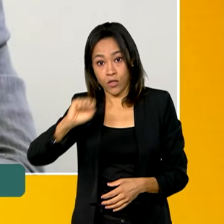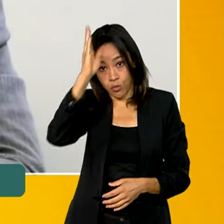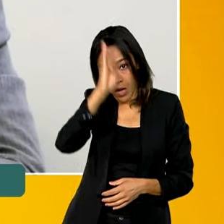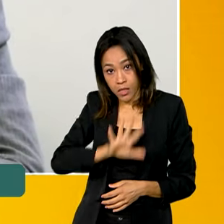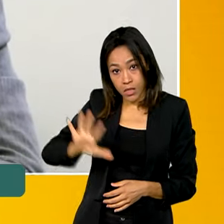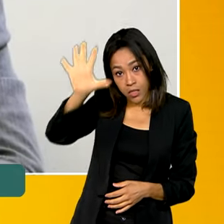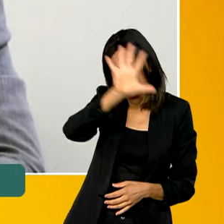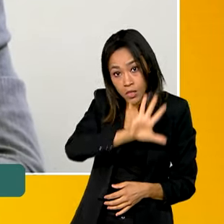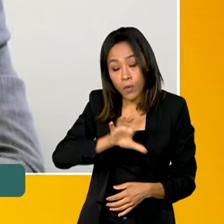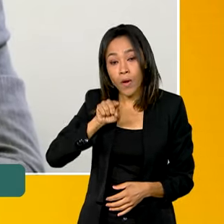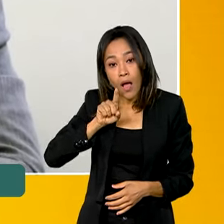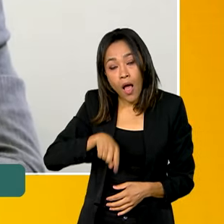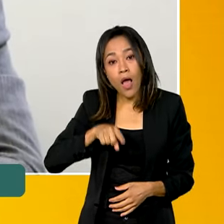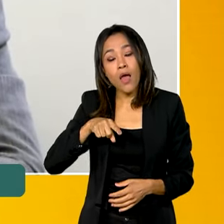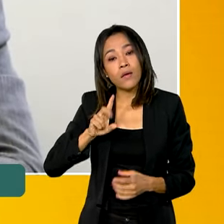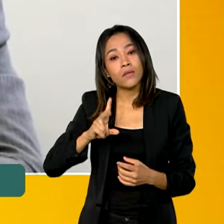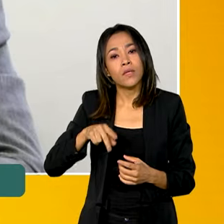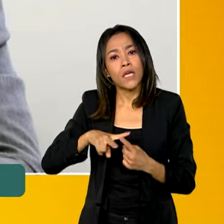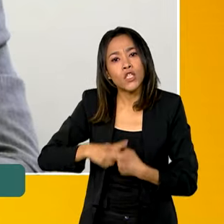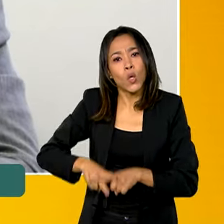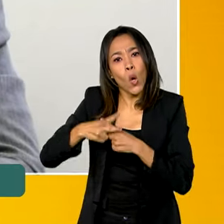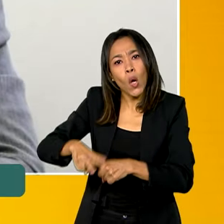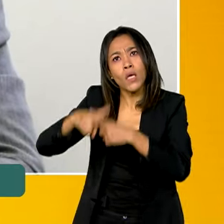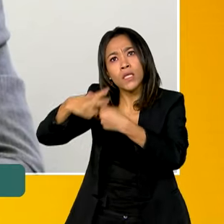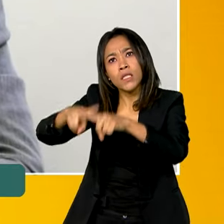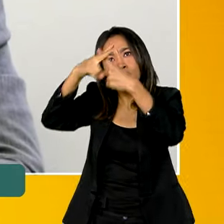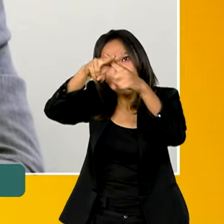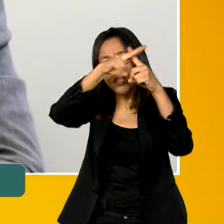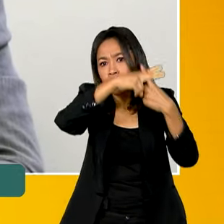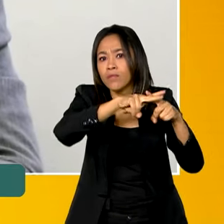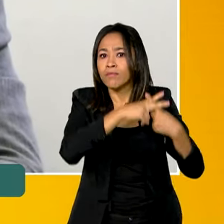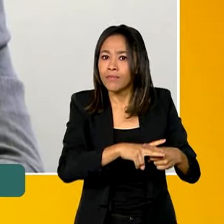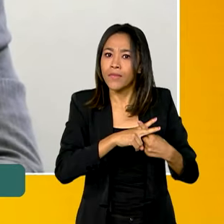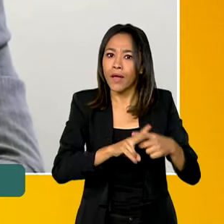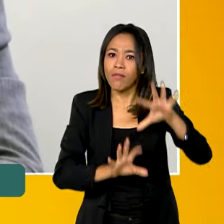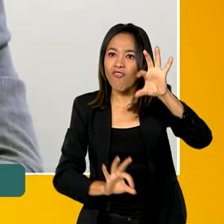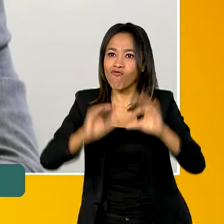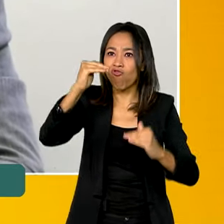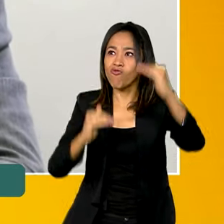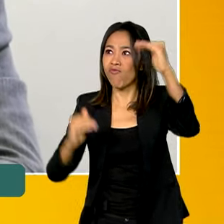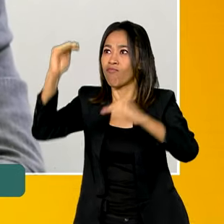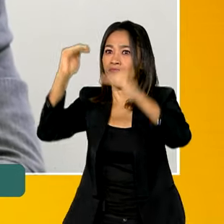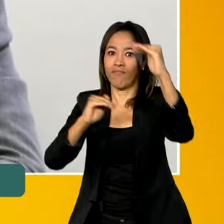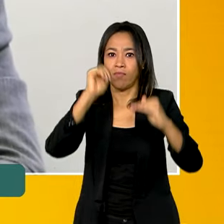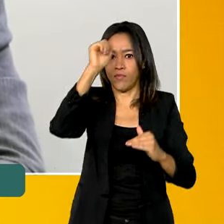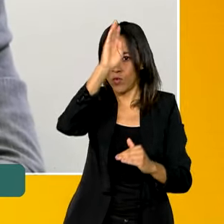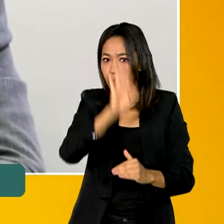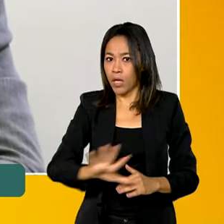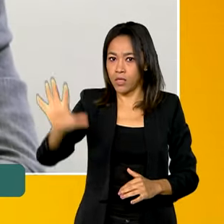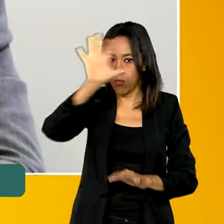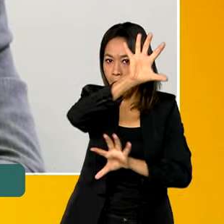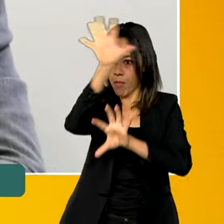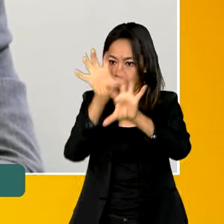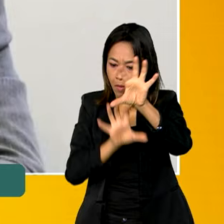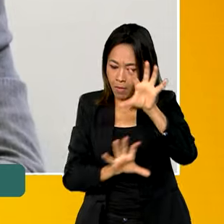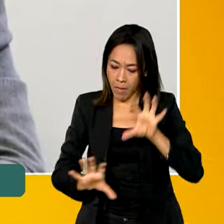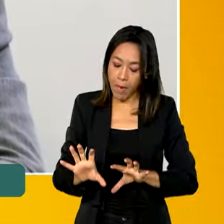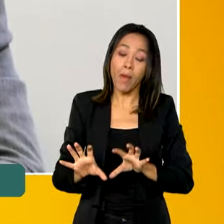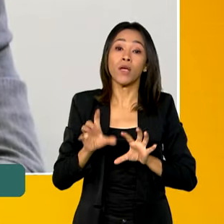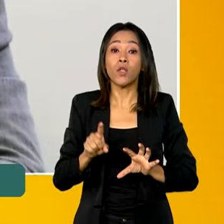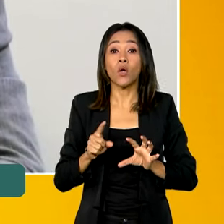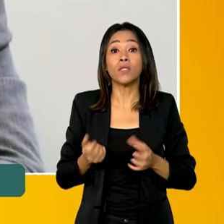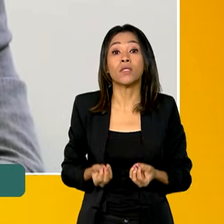eh corrige um pouco essas assimetrias regionais tá então no Connect startups a gente coloca